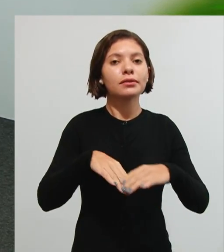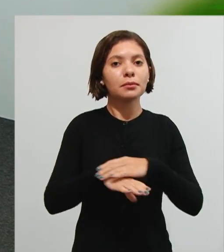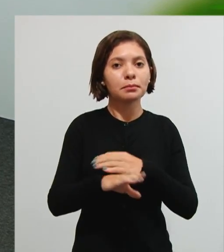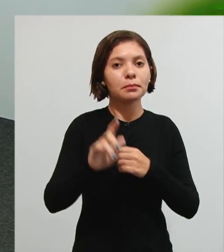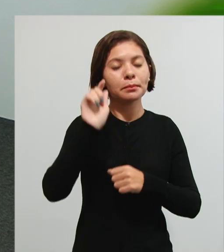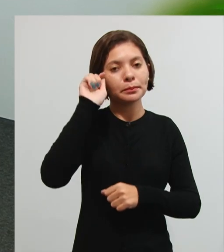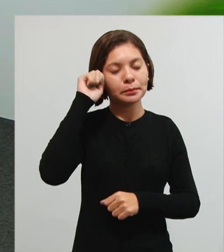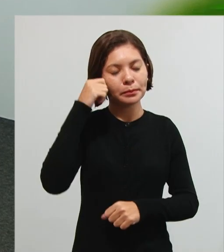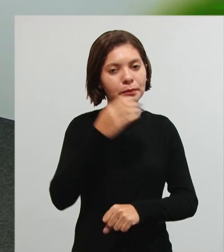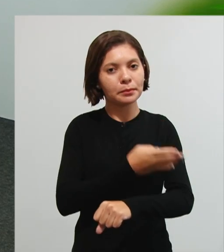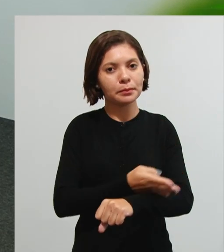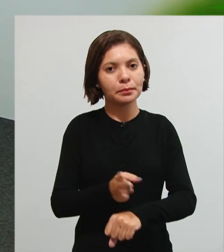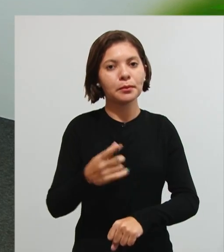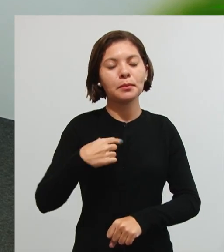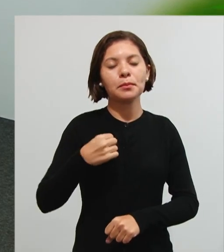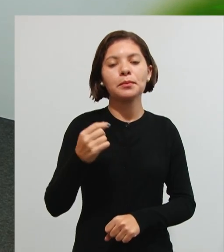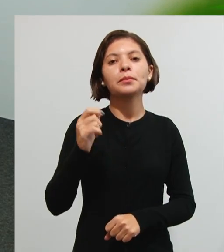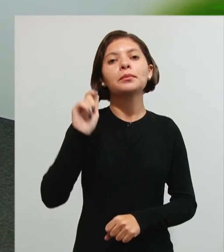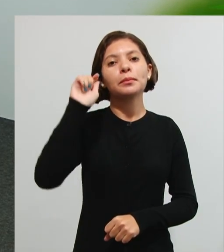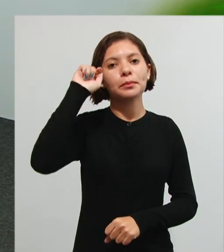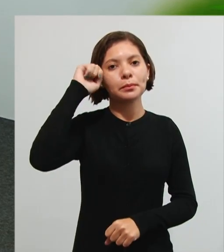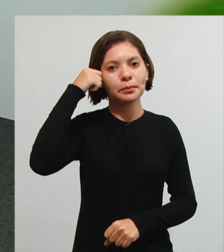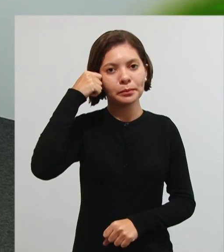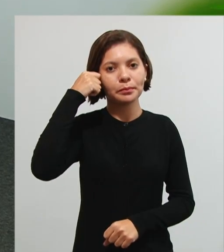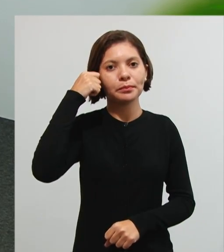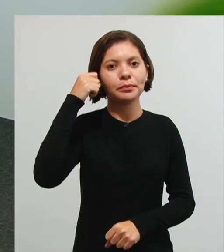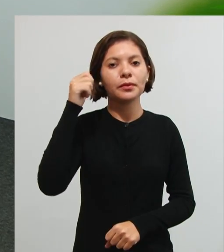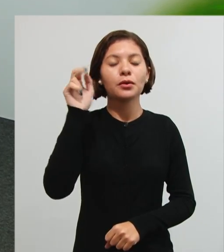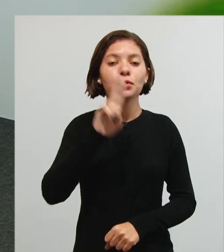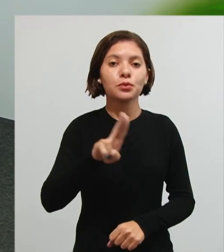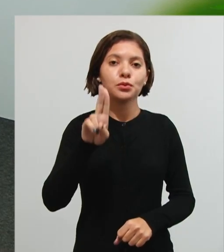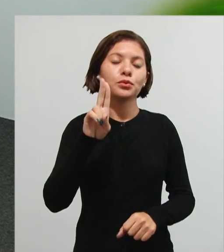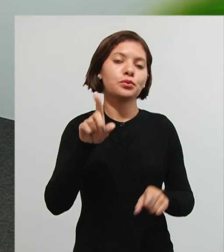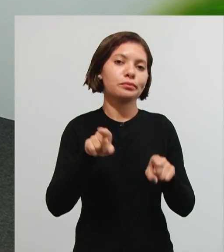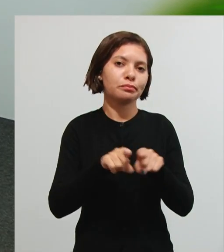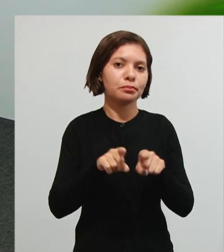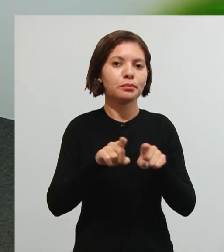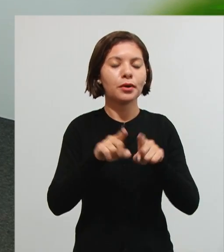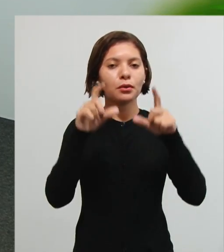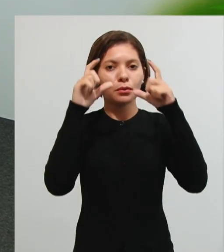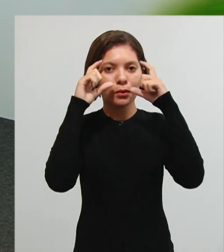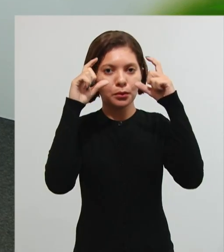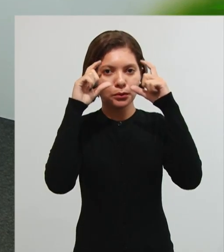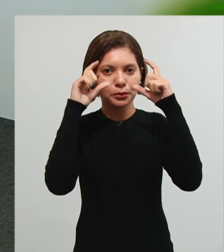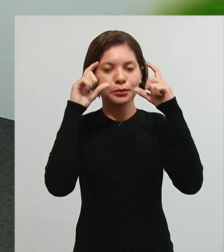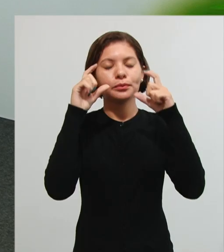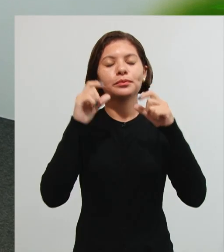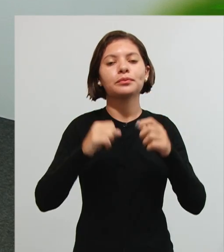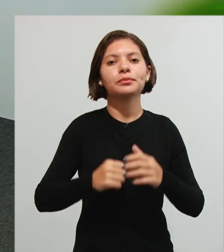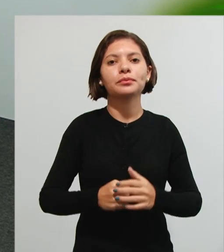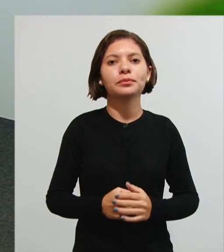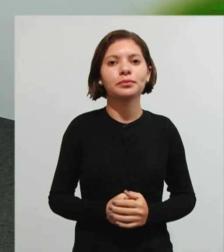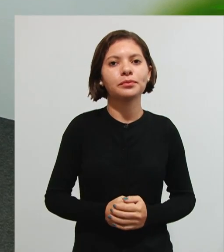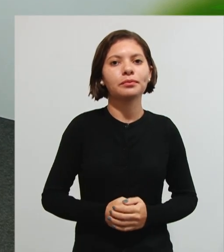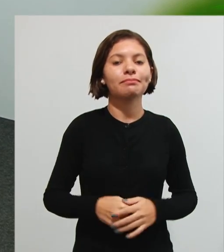uma blusa preta com estampa branca. Eu também uso óculos de aros pretos.